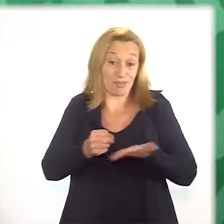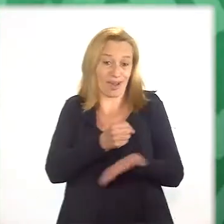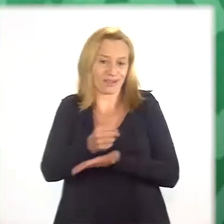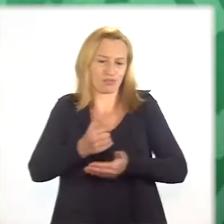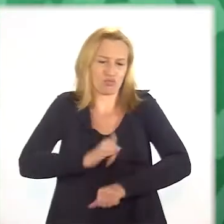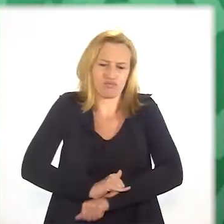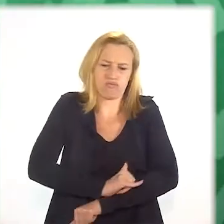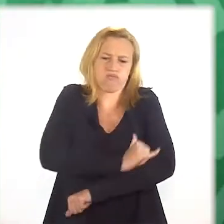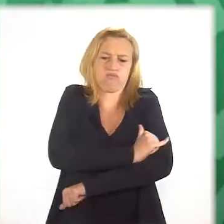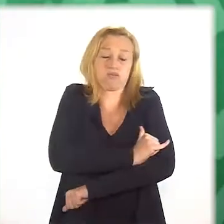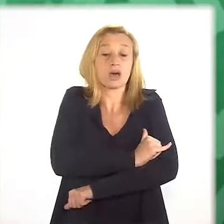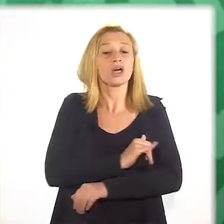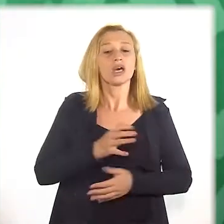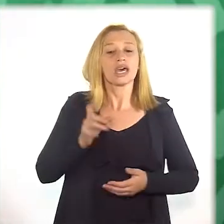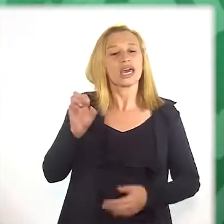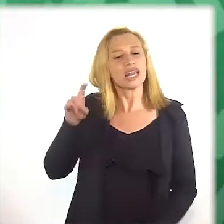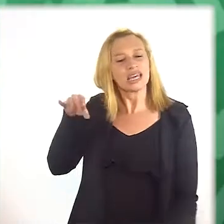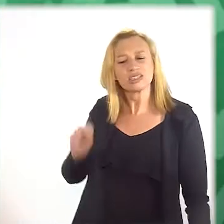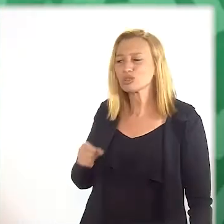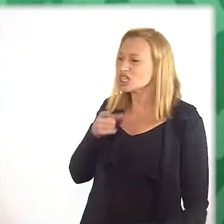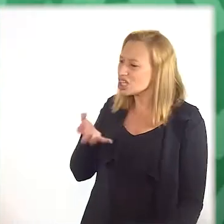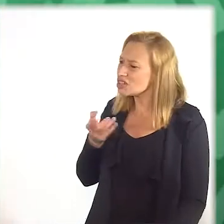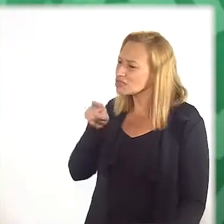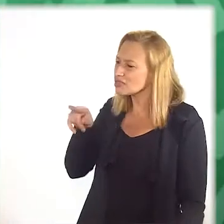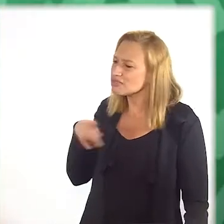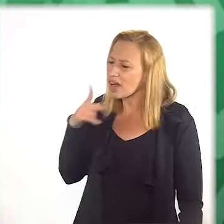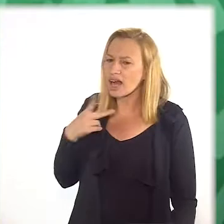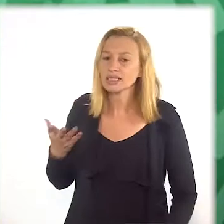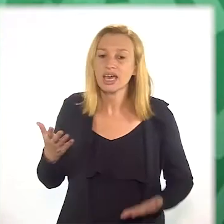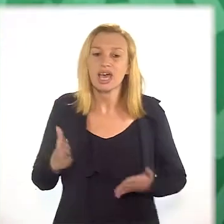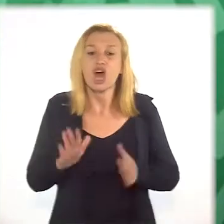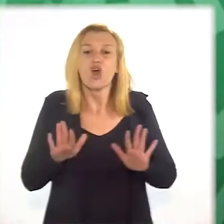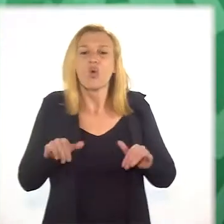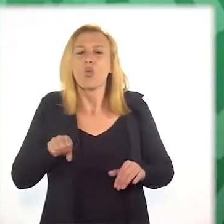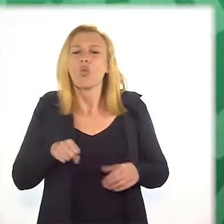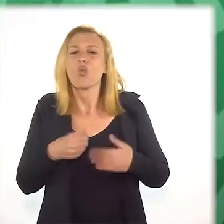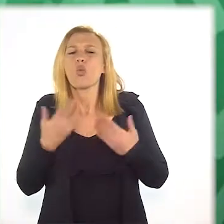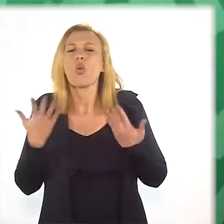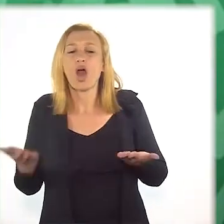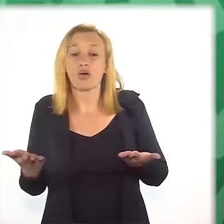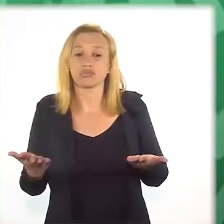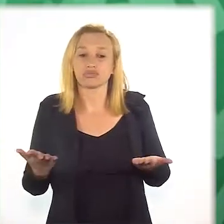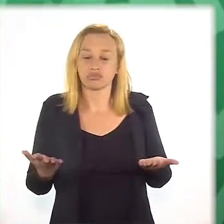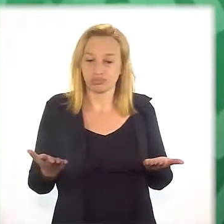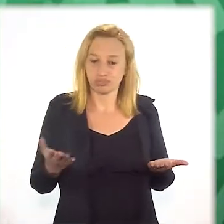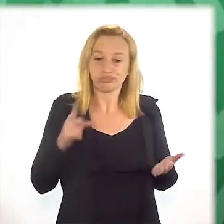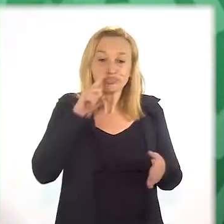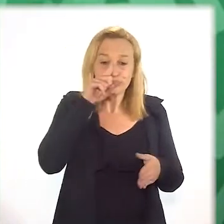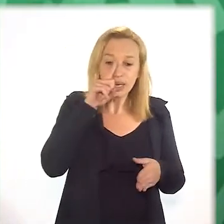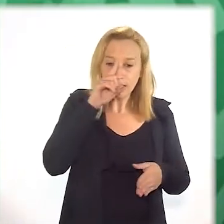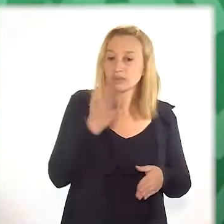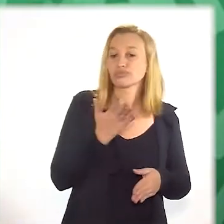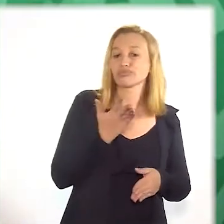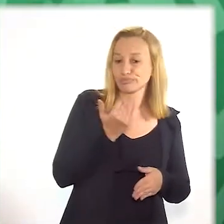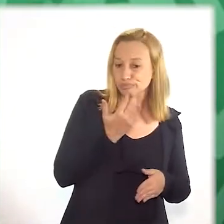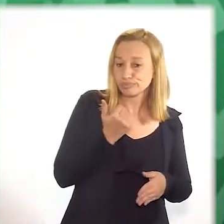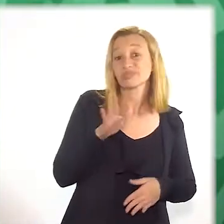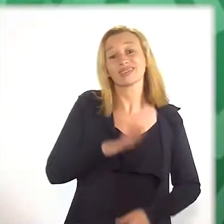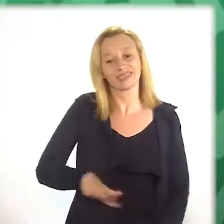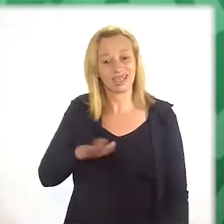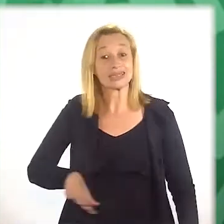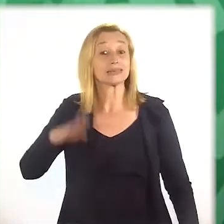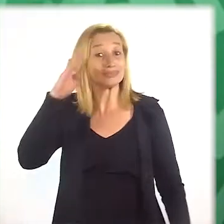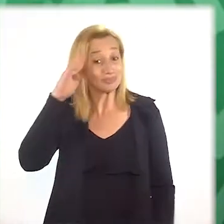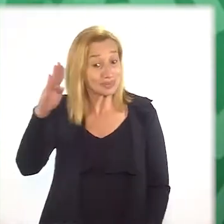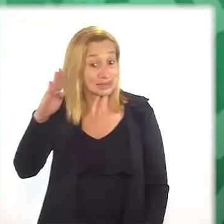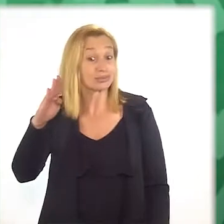de sobrepeso. E aí, Elisa, eu queria que você falasse quais são esses vilões da alimentação, principalmente de